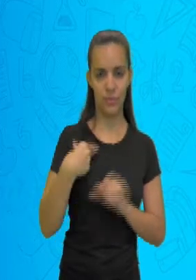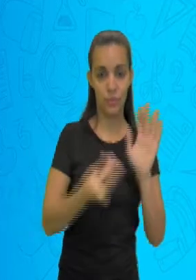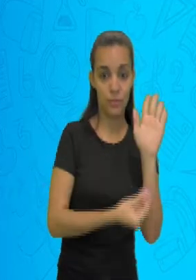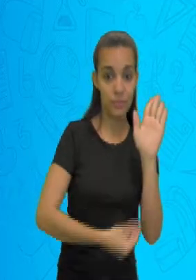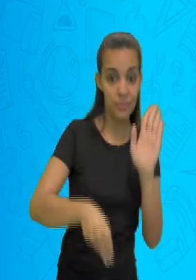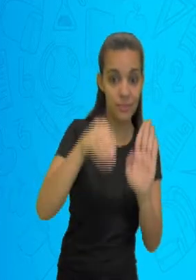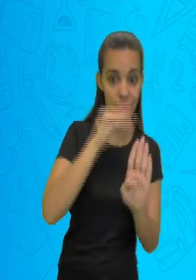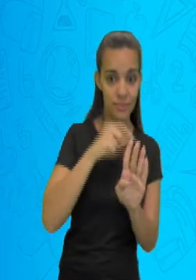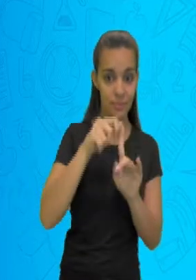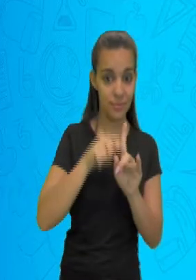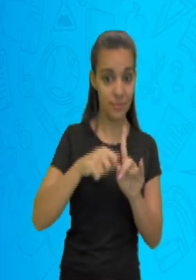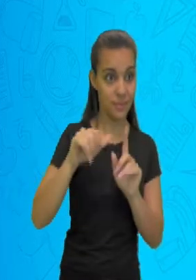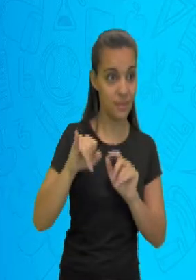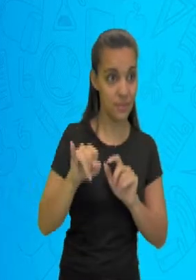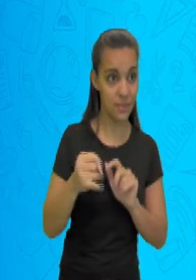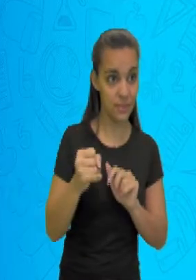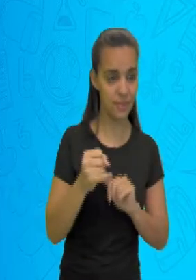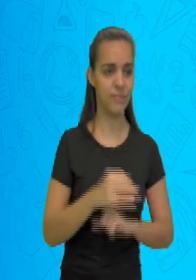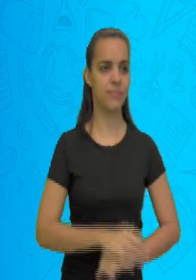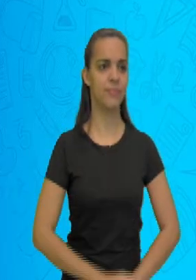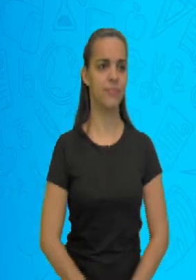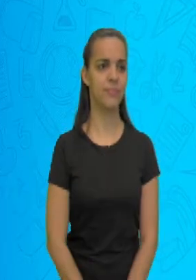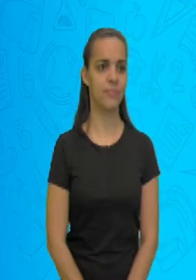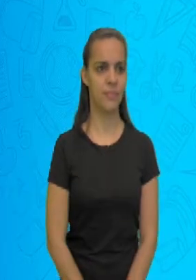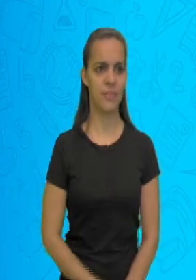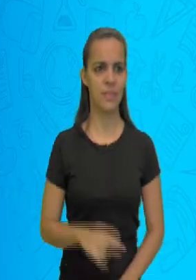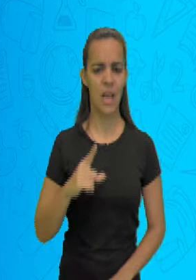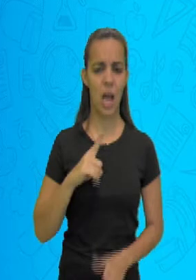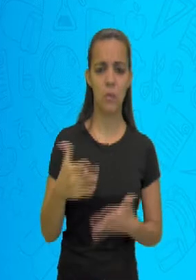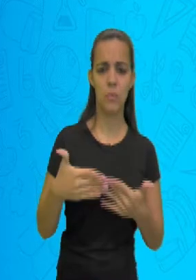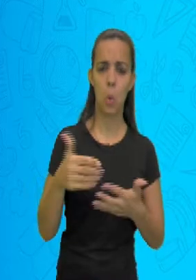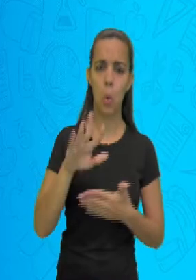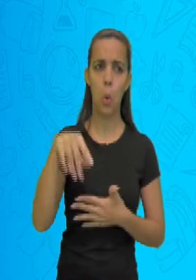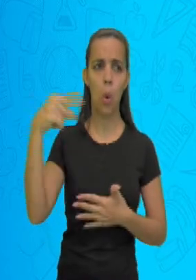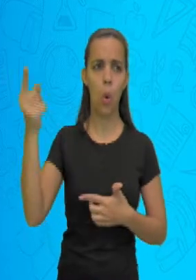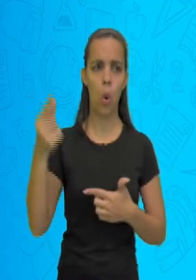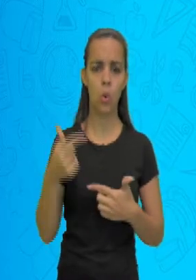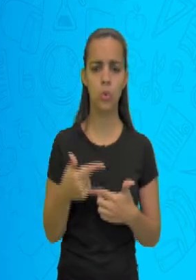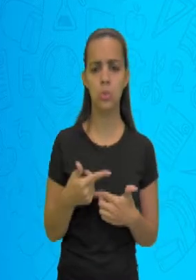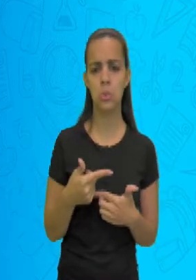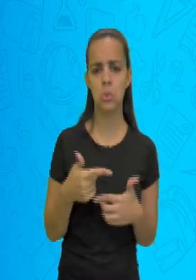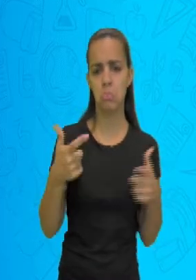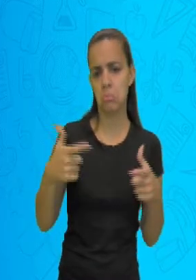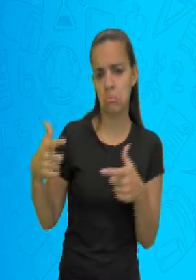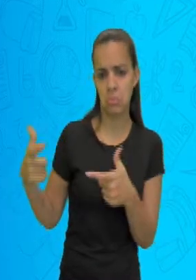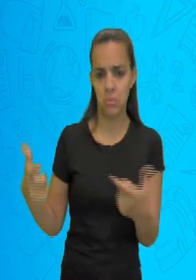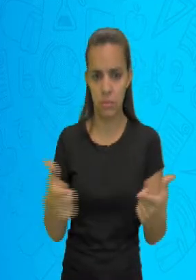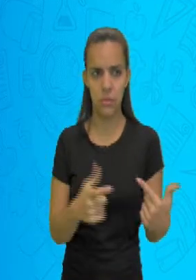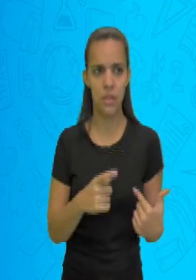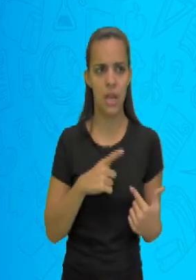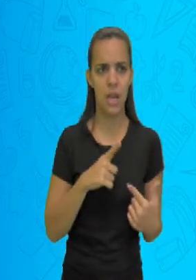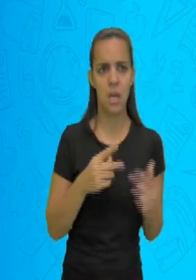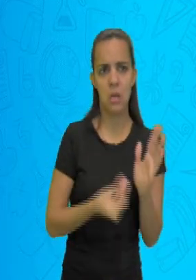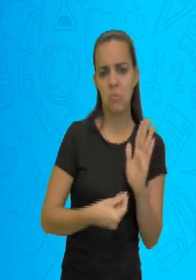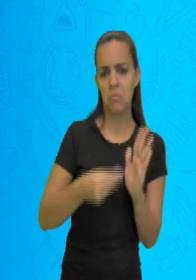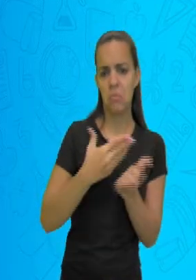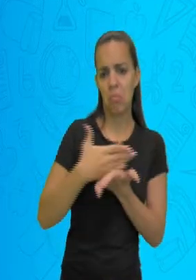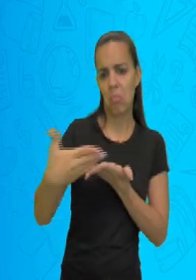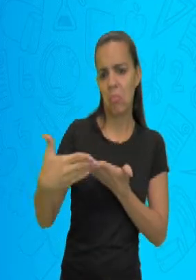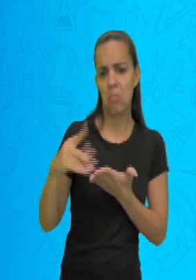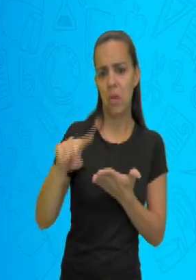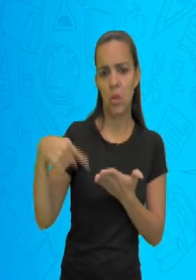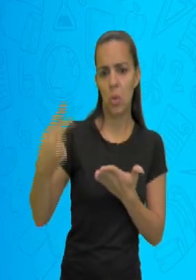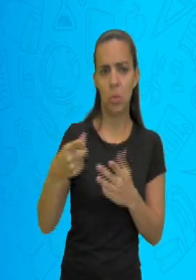calendário, né? Tem outros calendários de outros lugares que o ano começa em outro mês. O nosso começa no mês